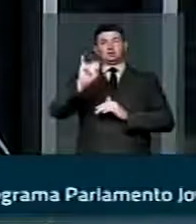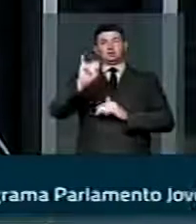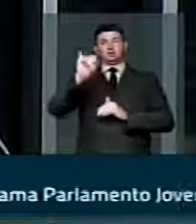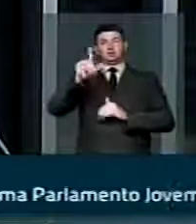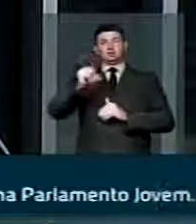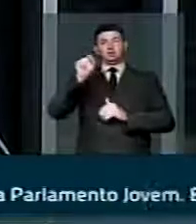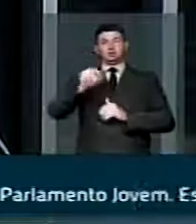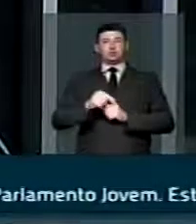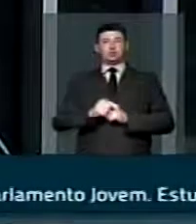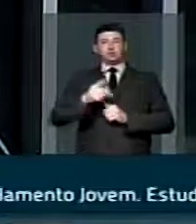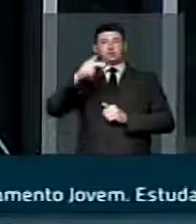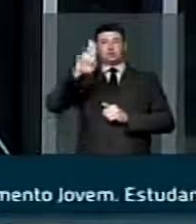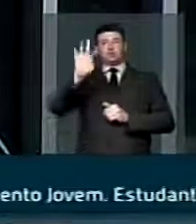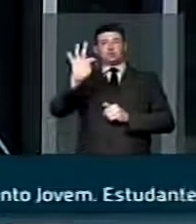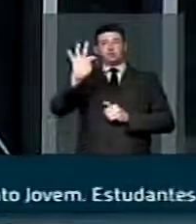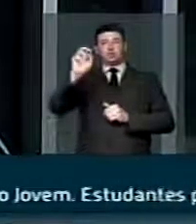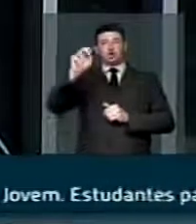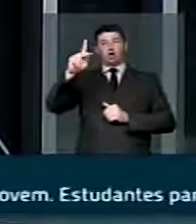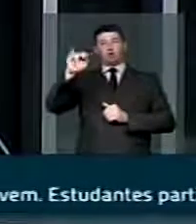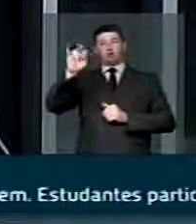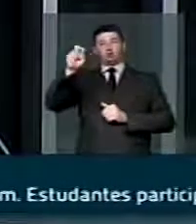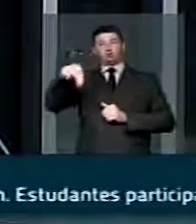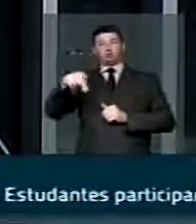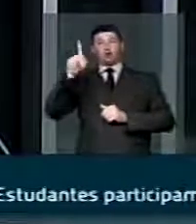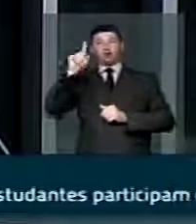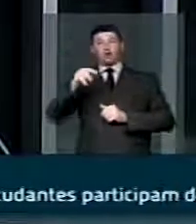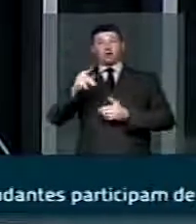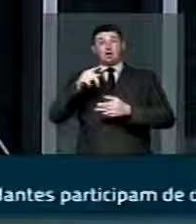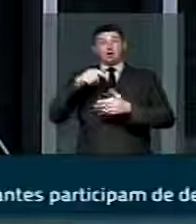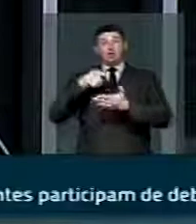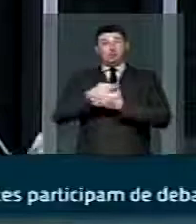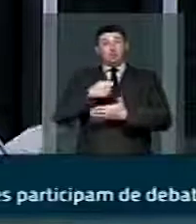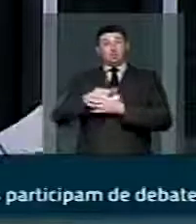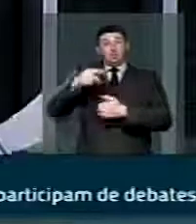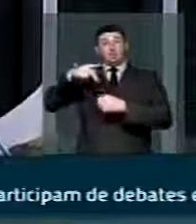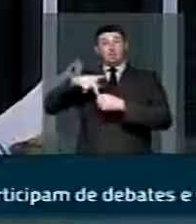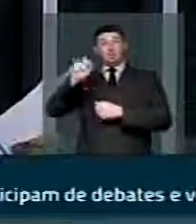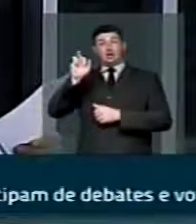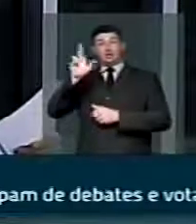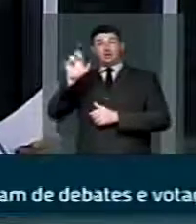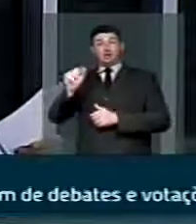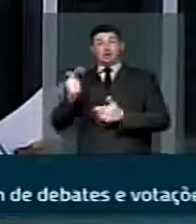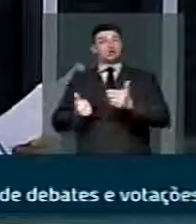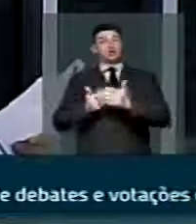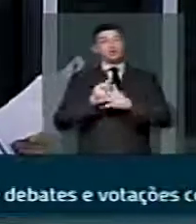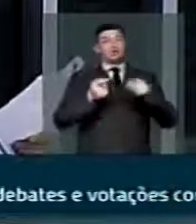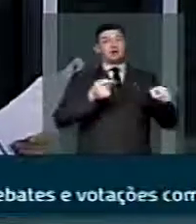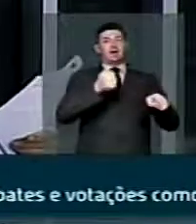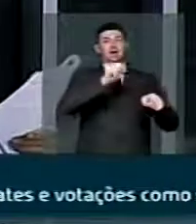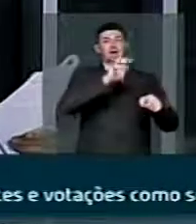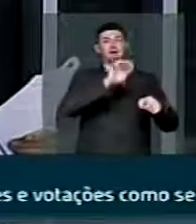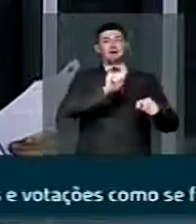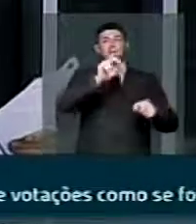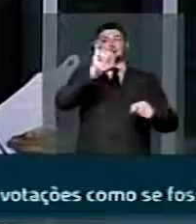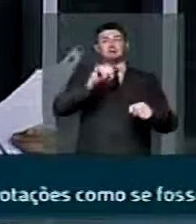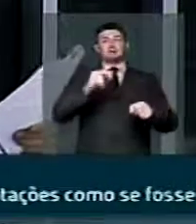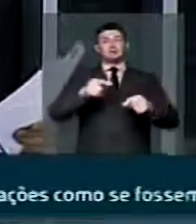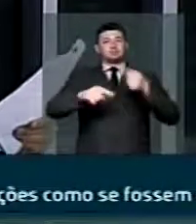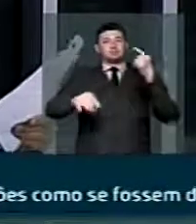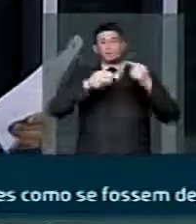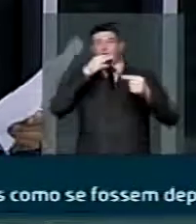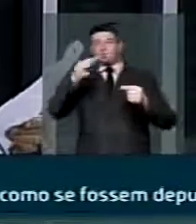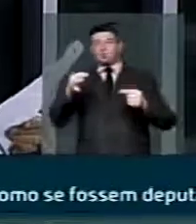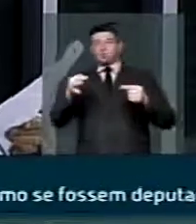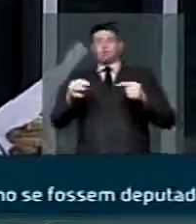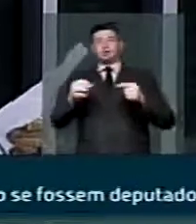Option, que obrigava a Petrobras a adquirir a participação da Astra caso houvesse divergência na condução da